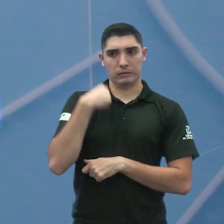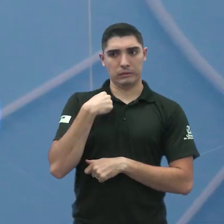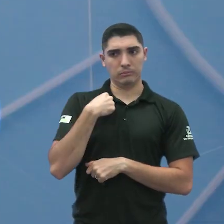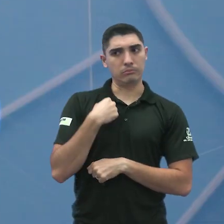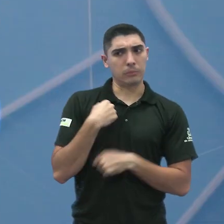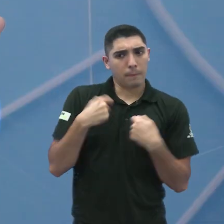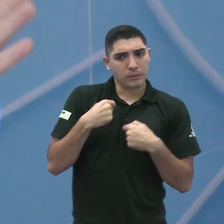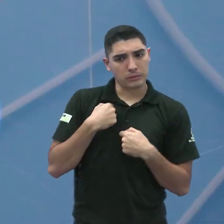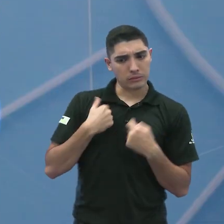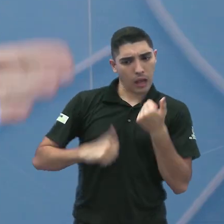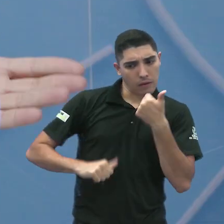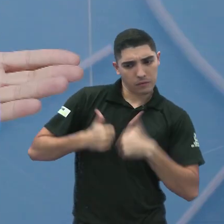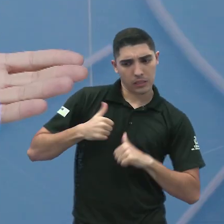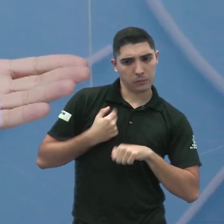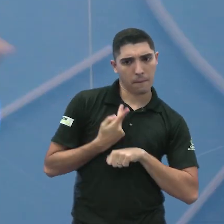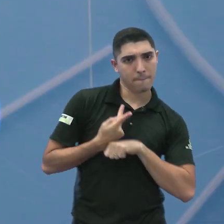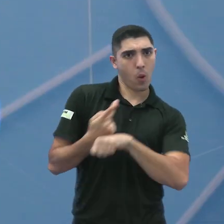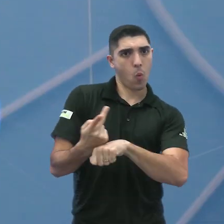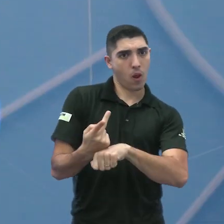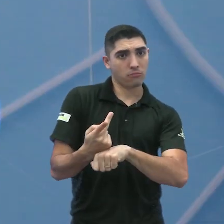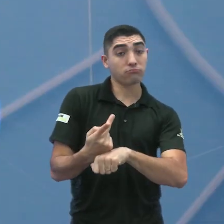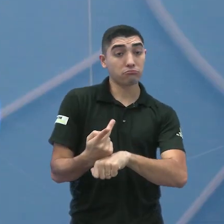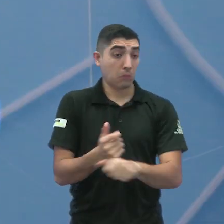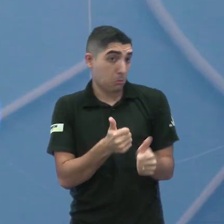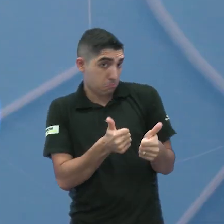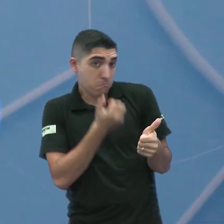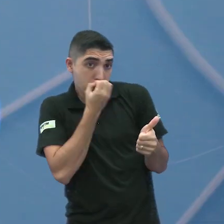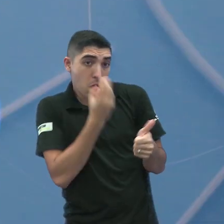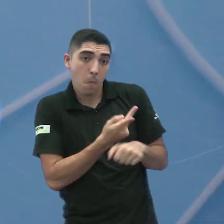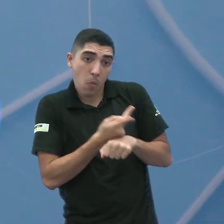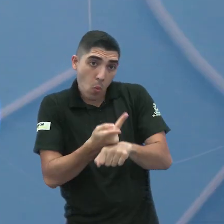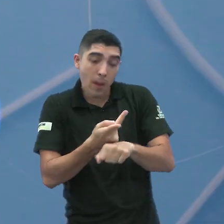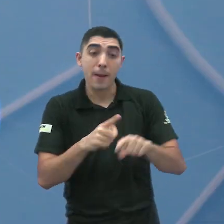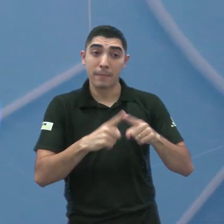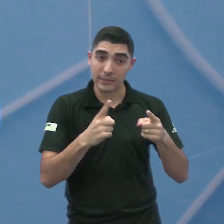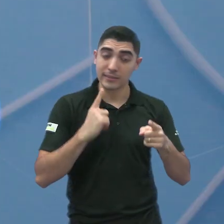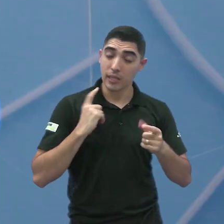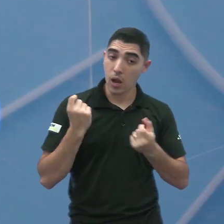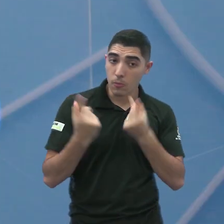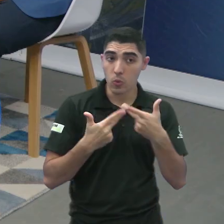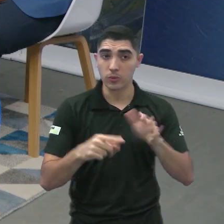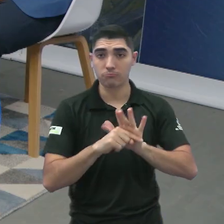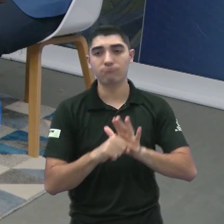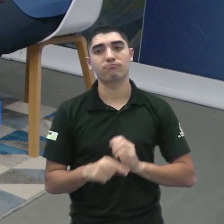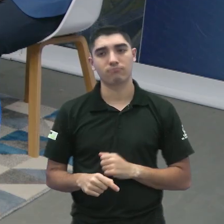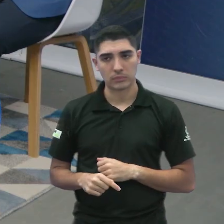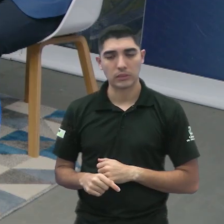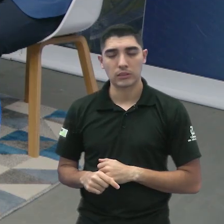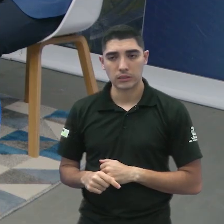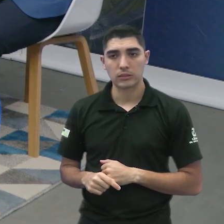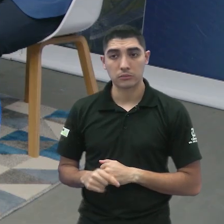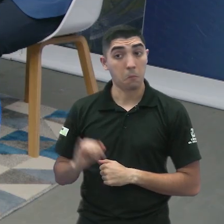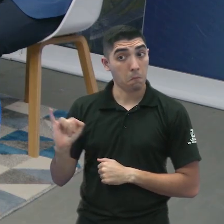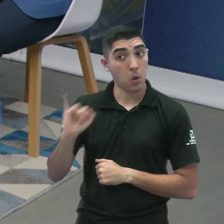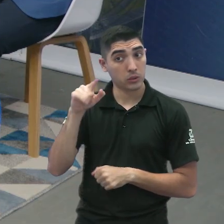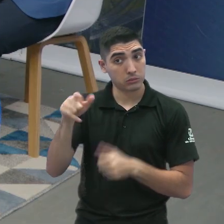bom. Tanto a necessidade quanto o acesso à informação. Com certeza, é muito importante isso, Porque